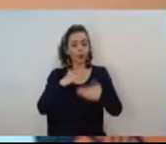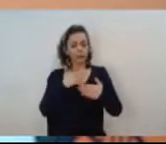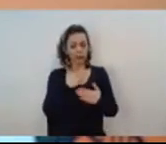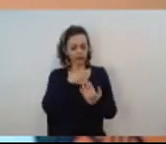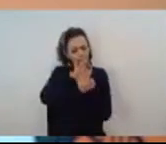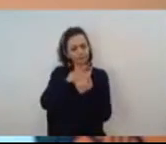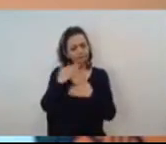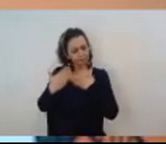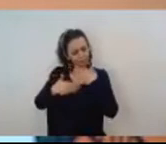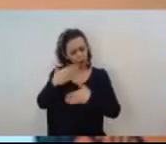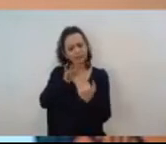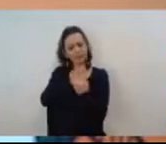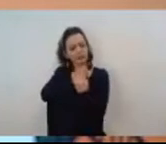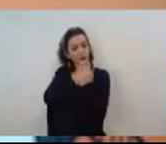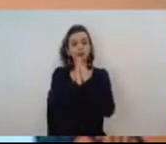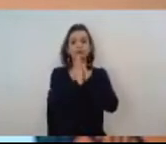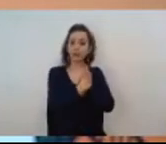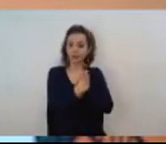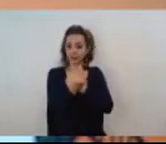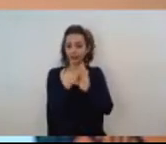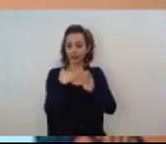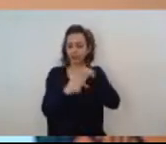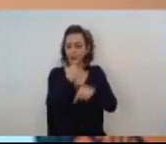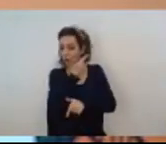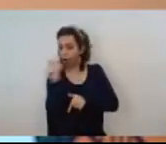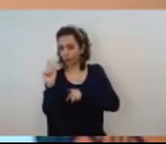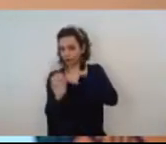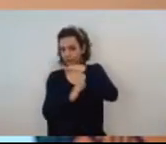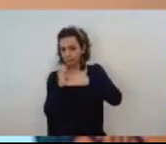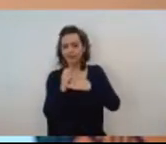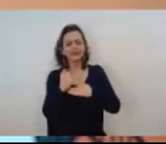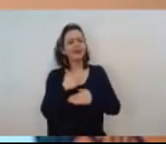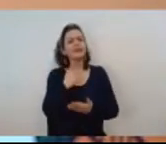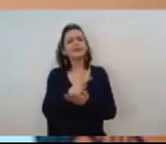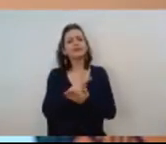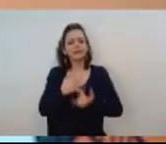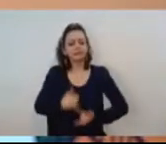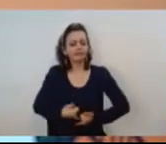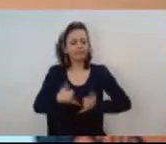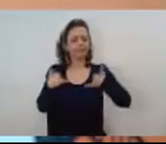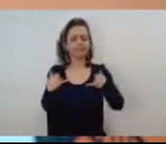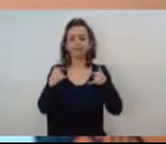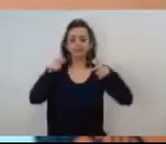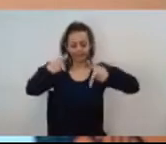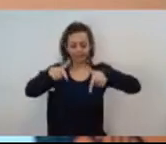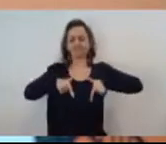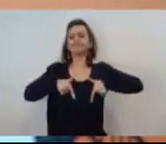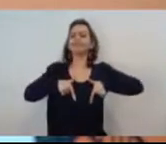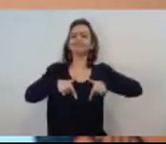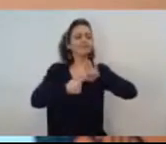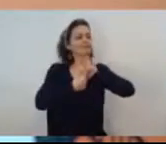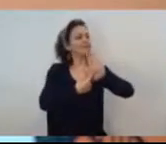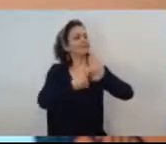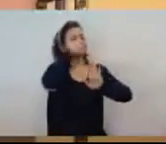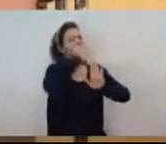fazia muita questão de andar com crachá no peito né porque é aquela dignidade né olha a sociedade